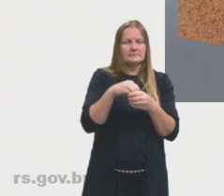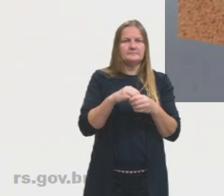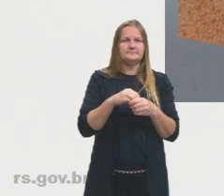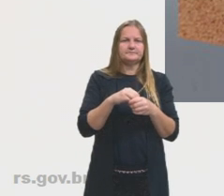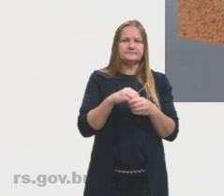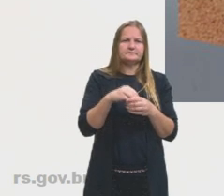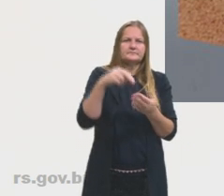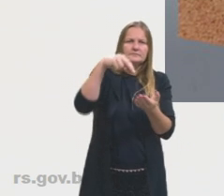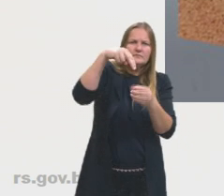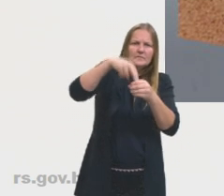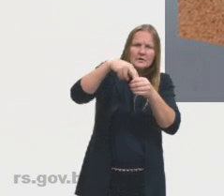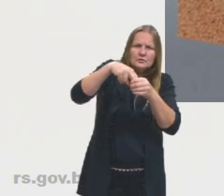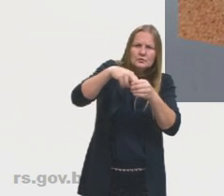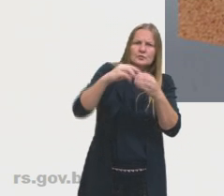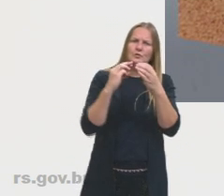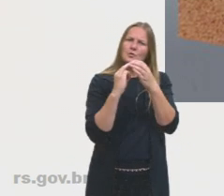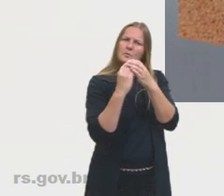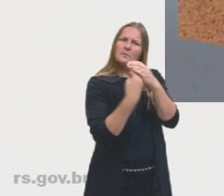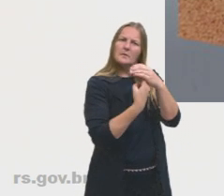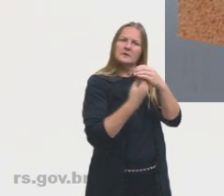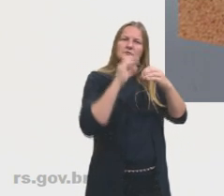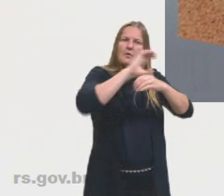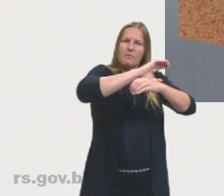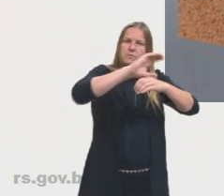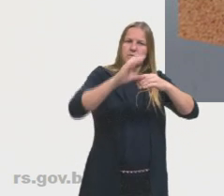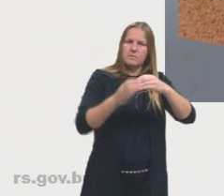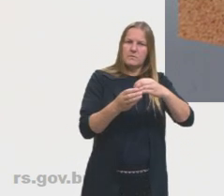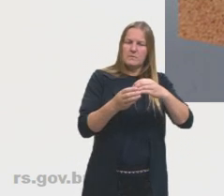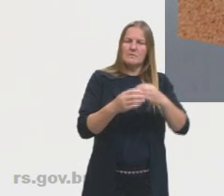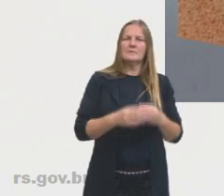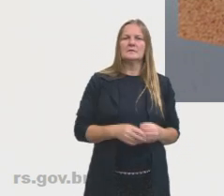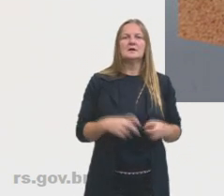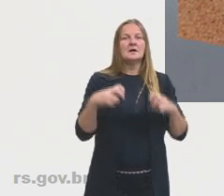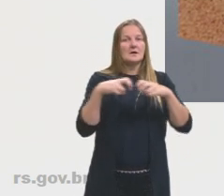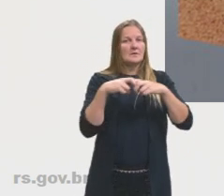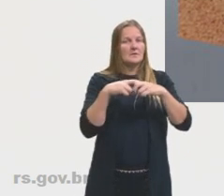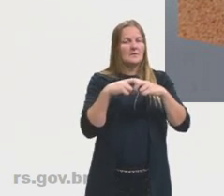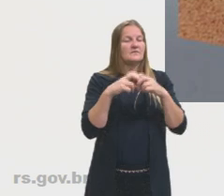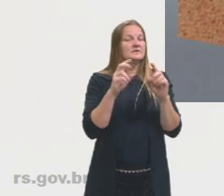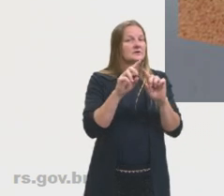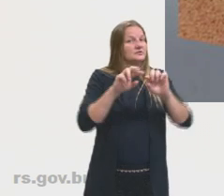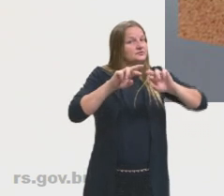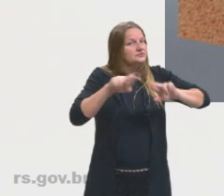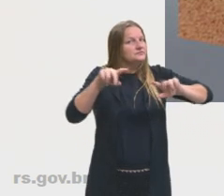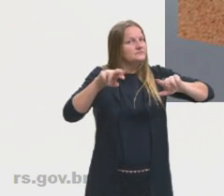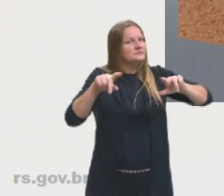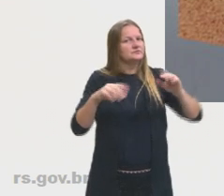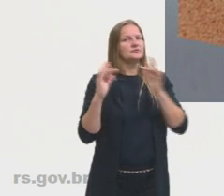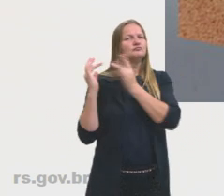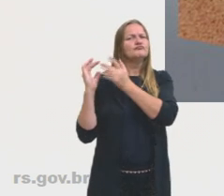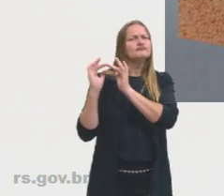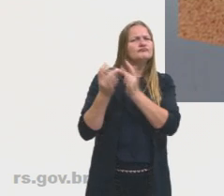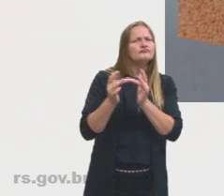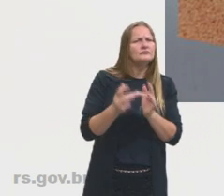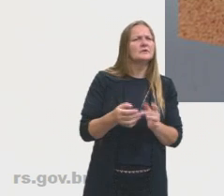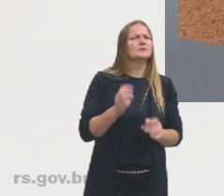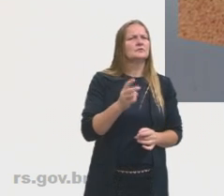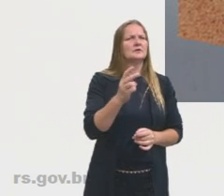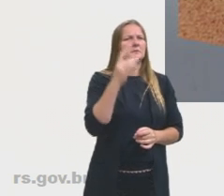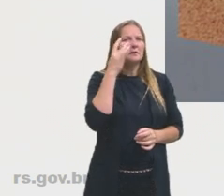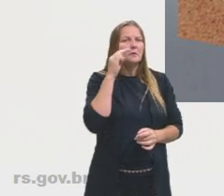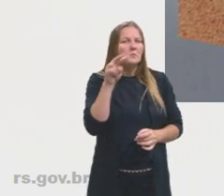uma superior e e a crosta certo obrigado então é aquela aquele é porque a gente vê aí tá